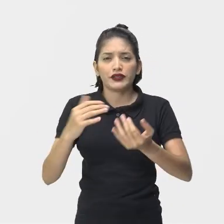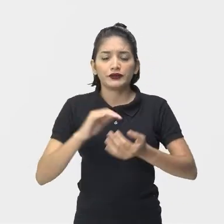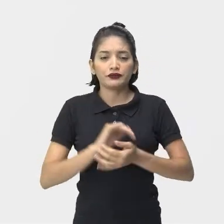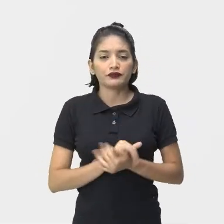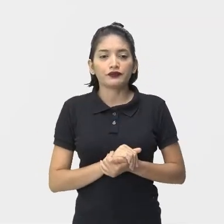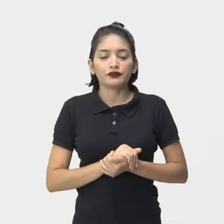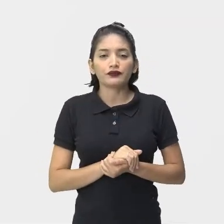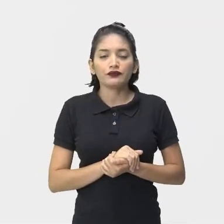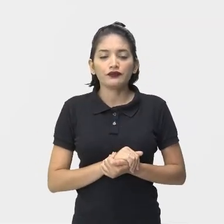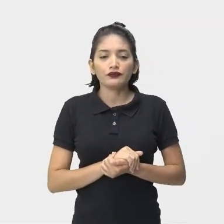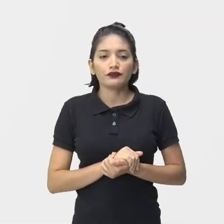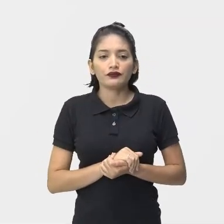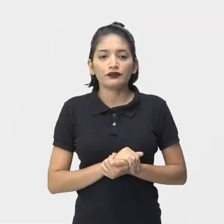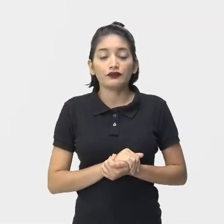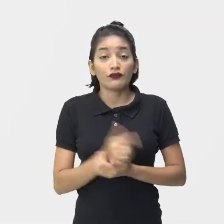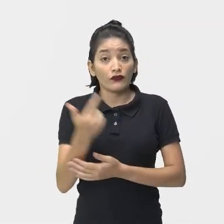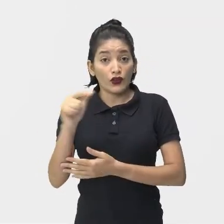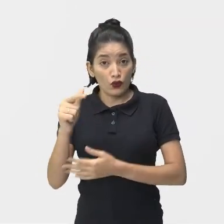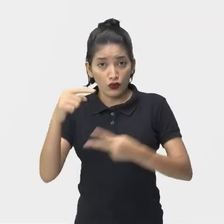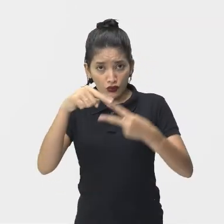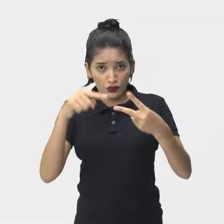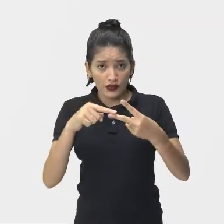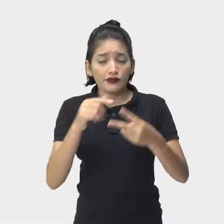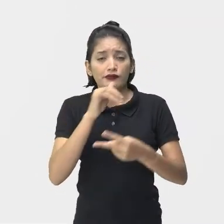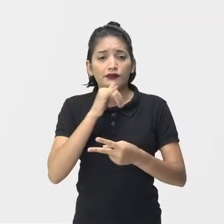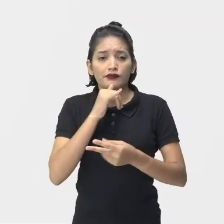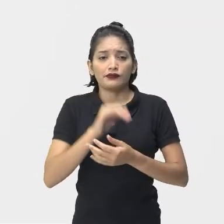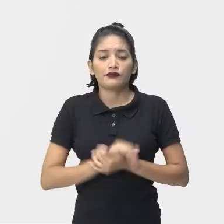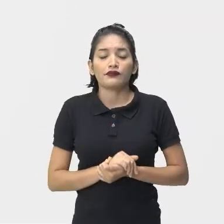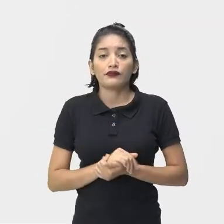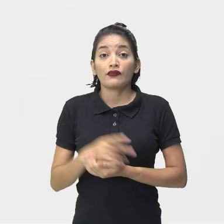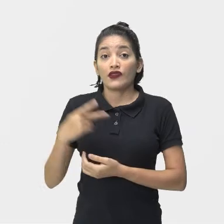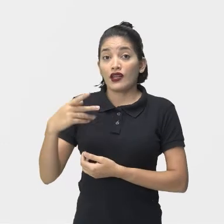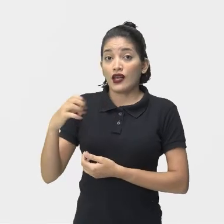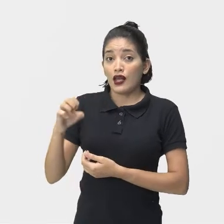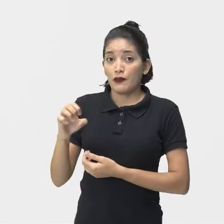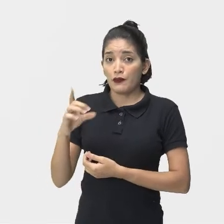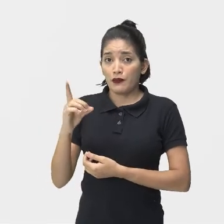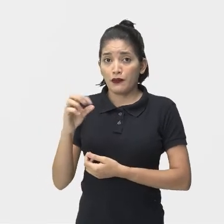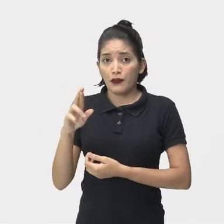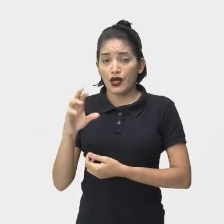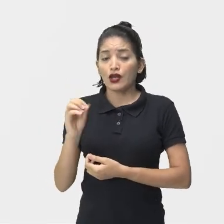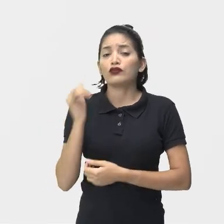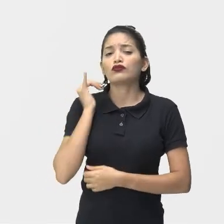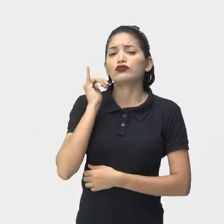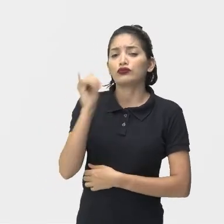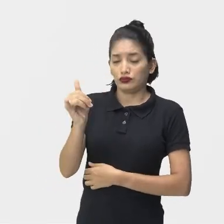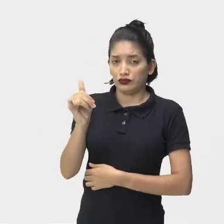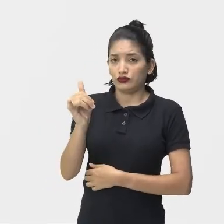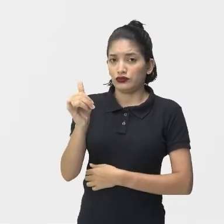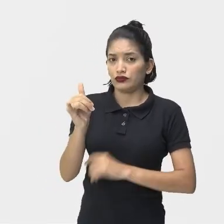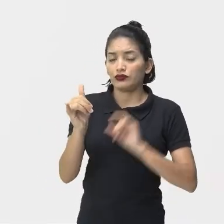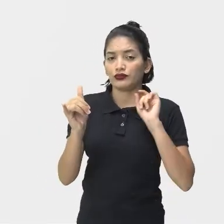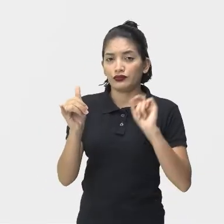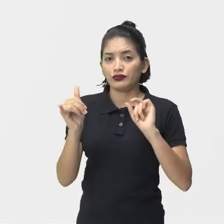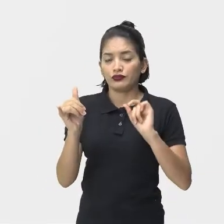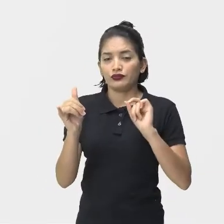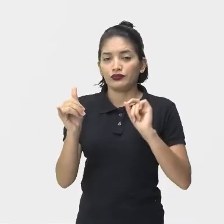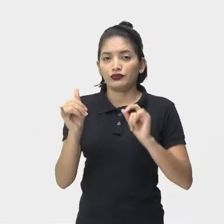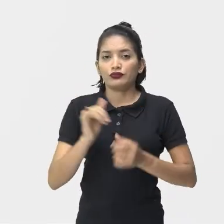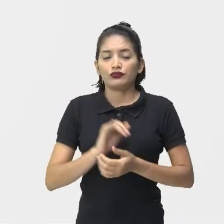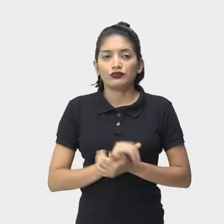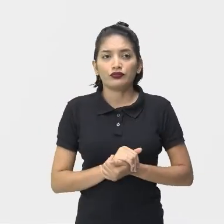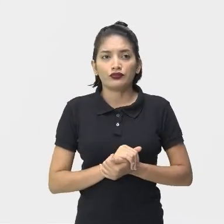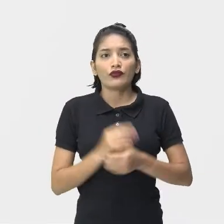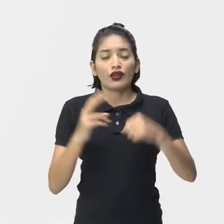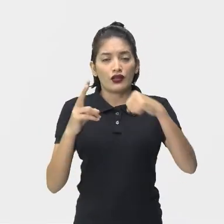Temos outros dois exemplos. Pedro dirá muitas coisas, pero tu no le harás caso. Tem